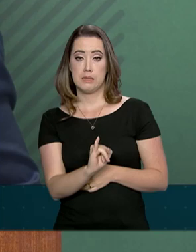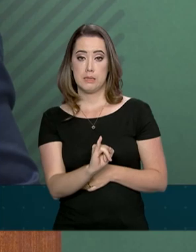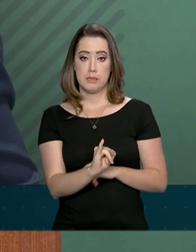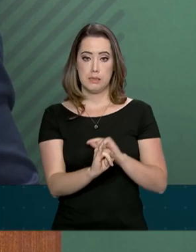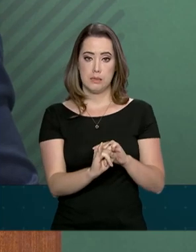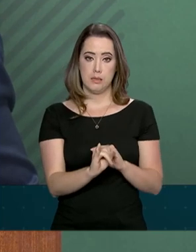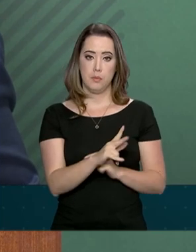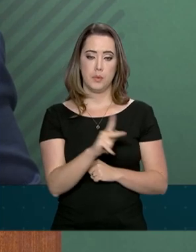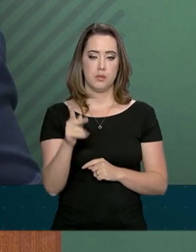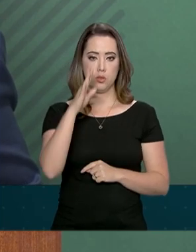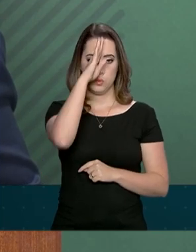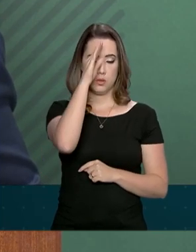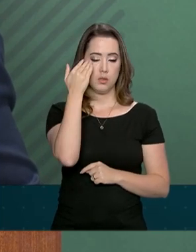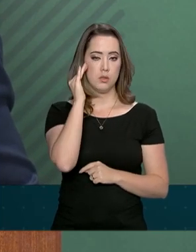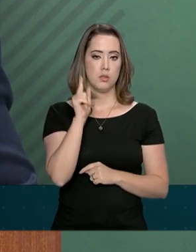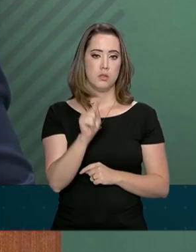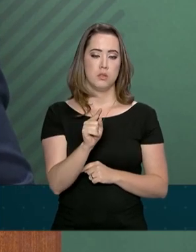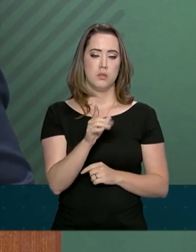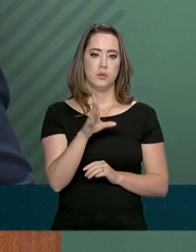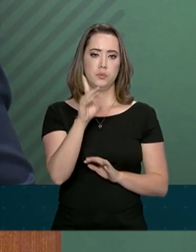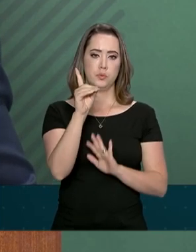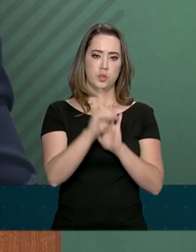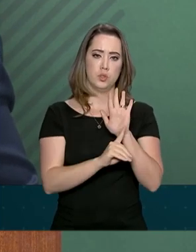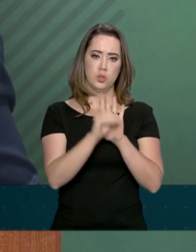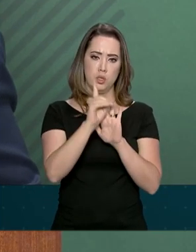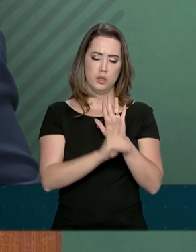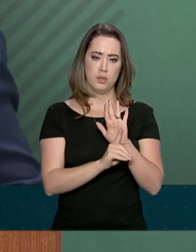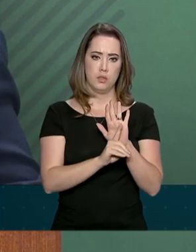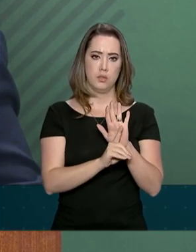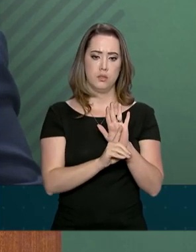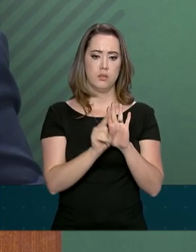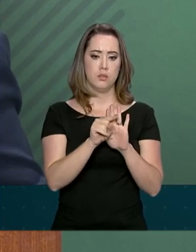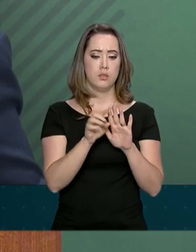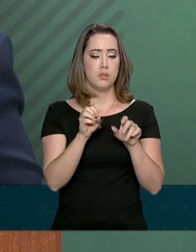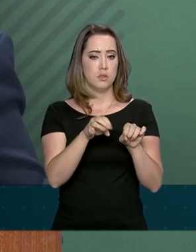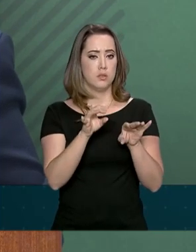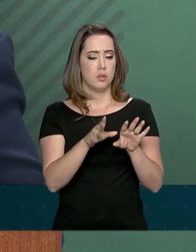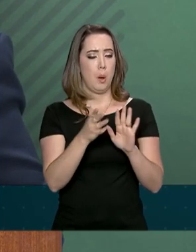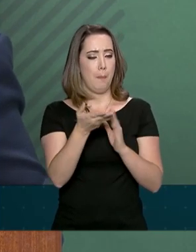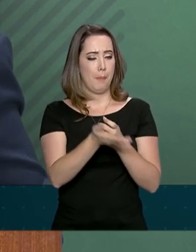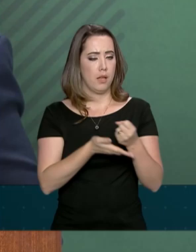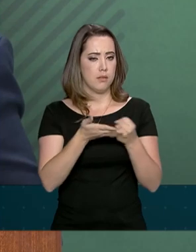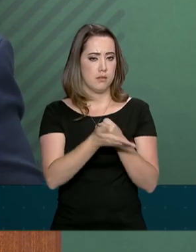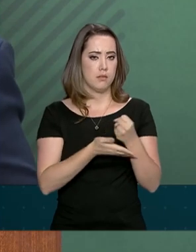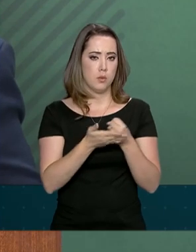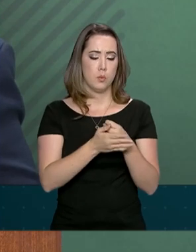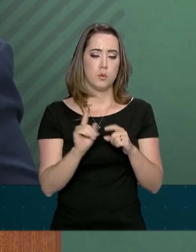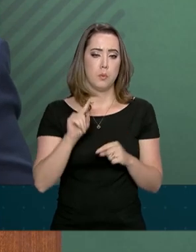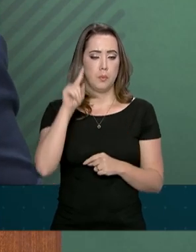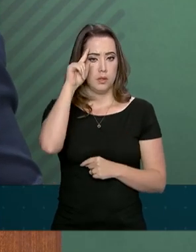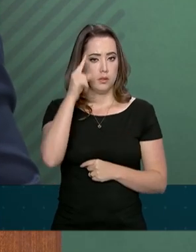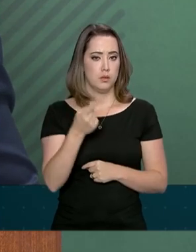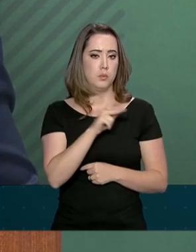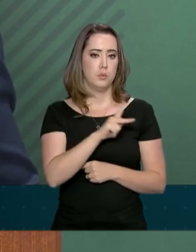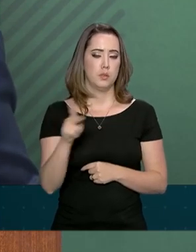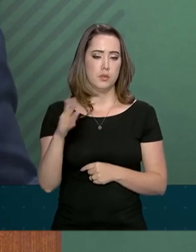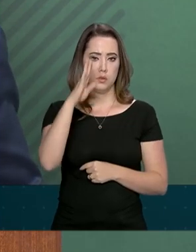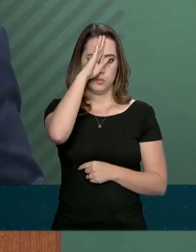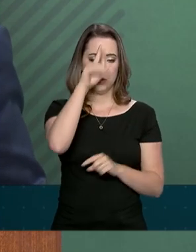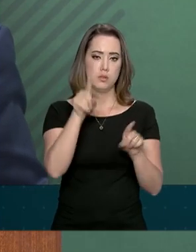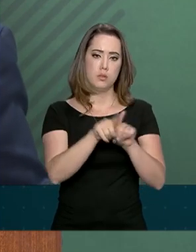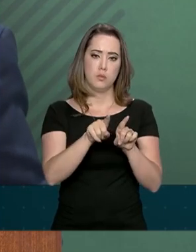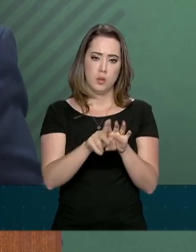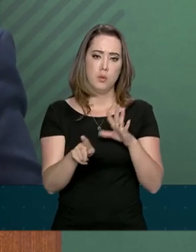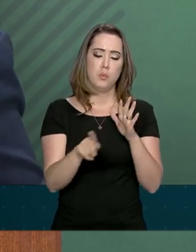ótica do presidente as diretrizes e orientações que são premissas básicas estipulados pelo presidente e pelo próprio